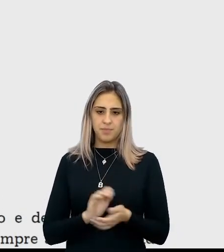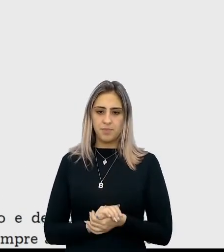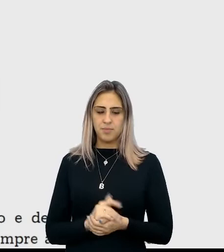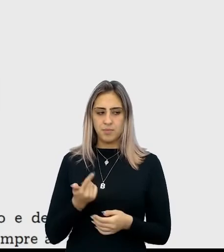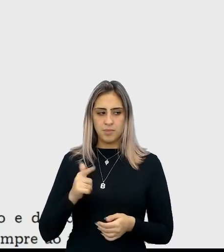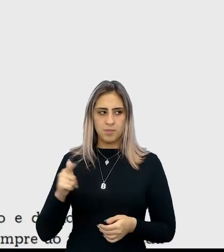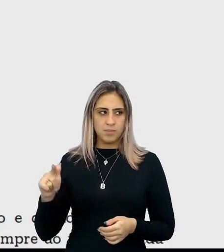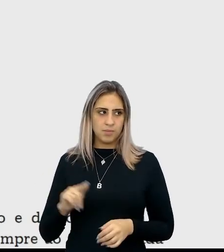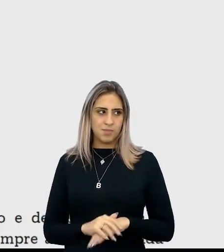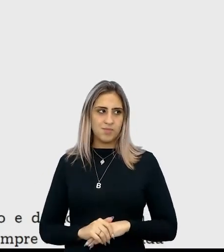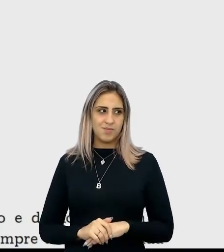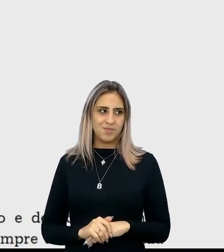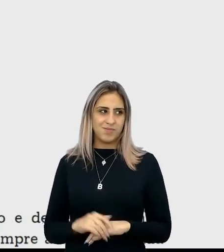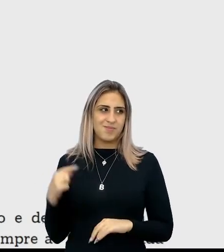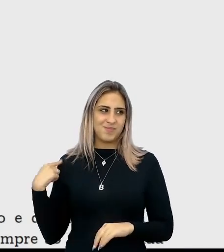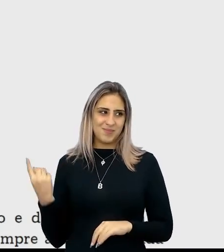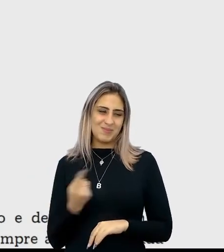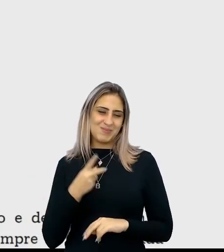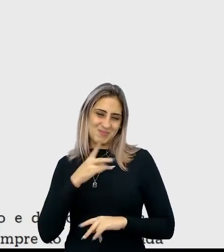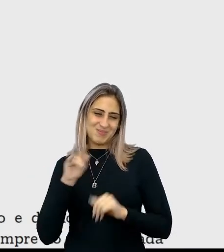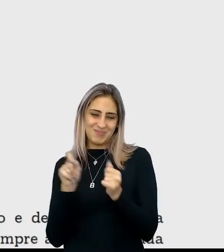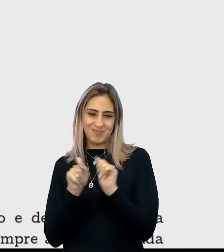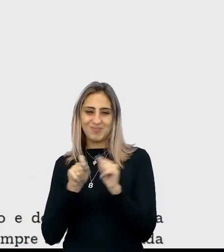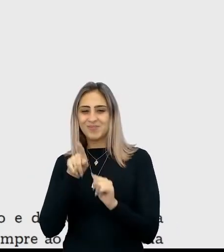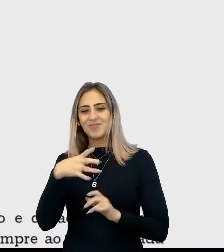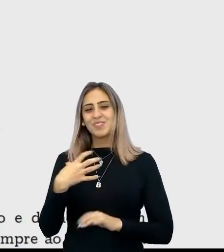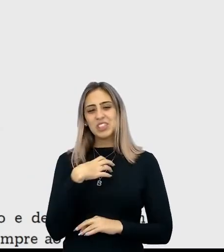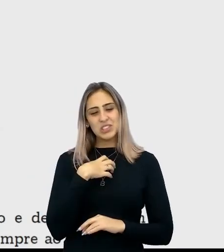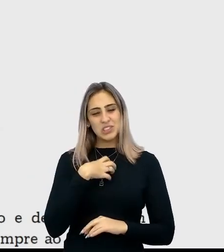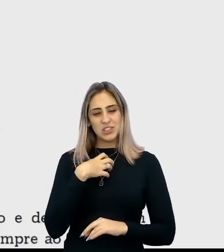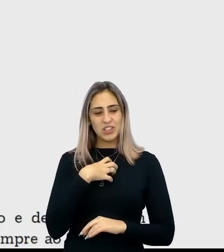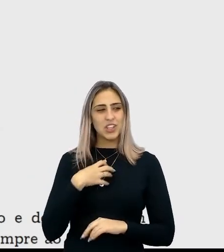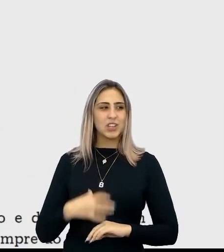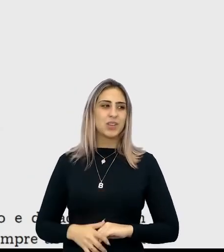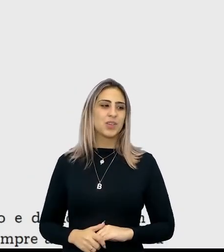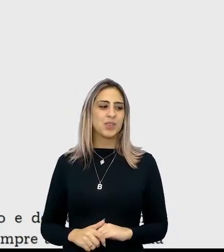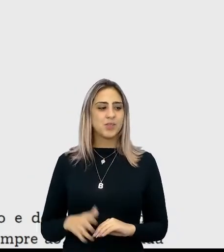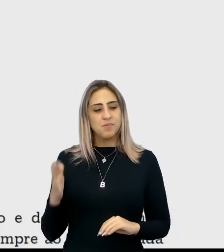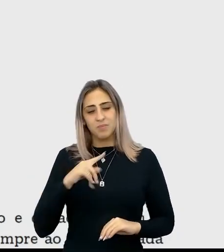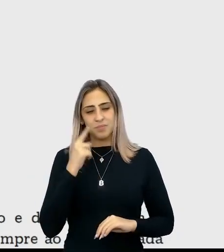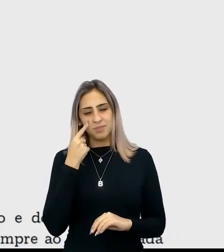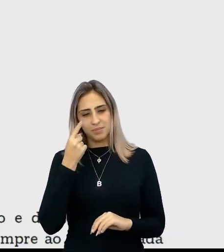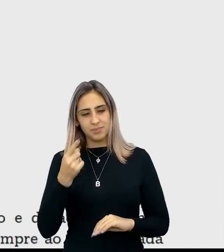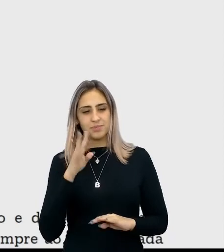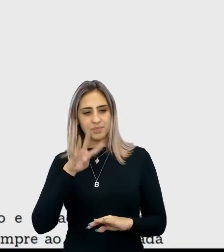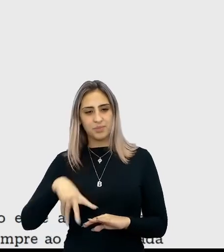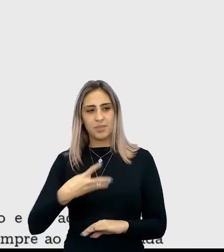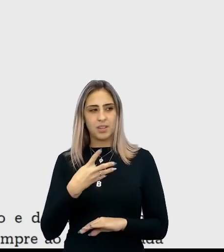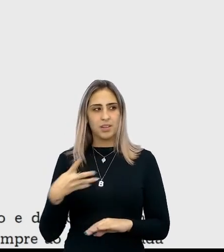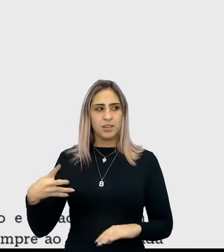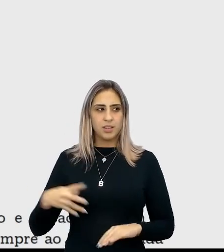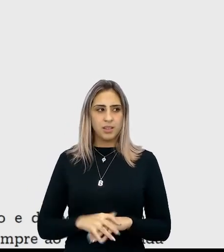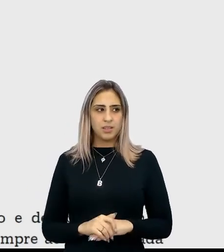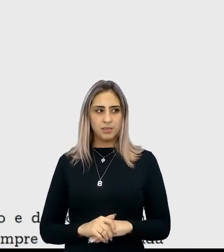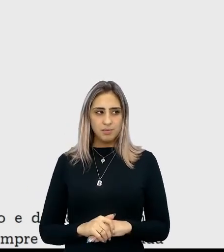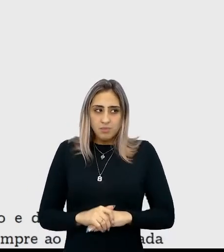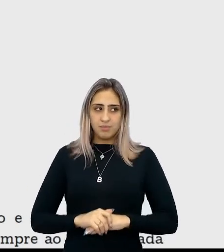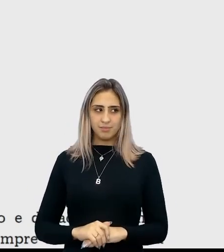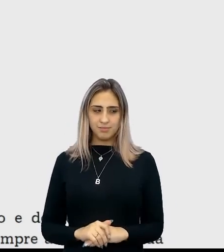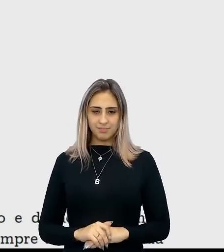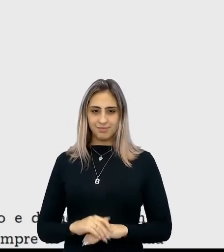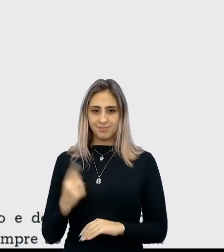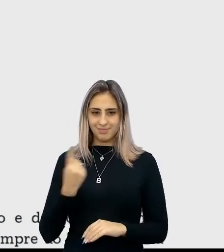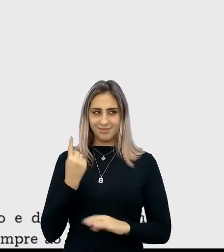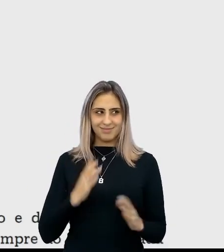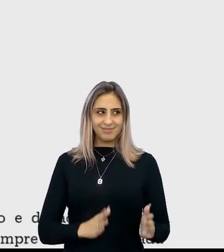mil. E aí a gente vai fazer essa fórmula, vamos ver, vou ler a tabela, depois a gente vai para o Excel. Então, no